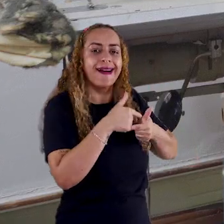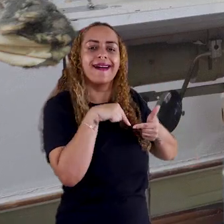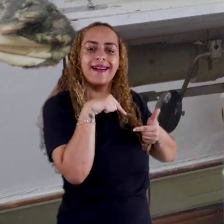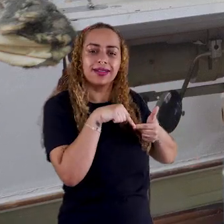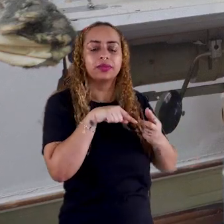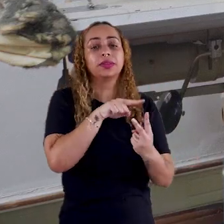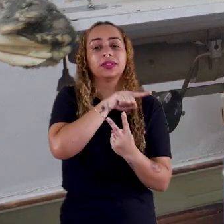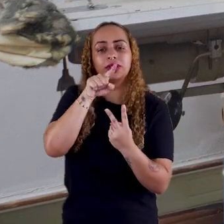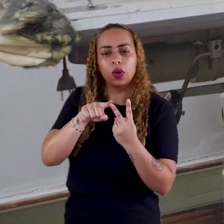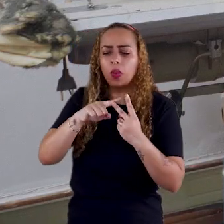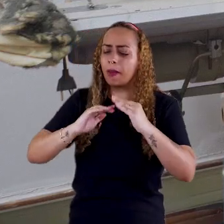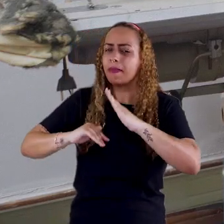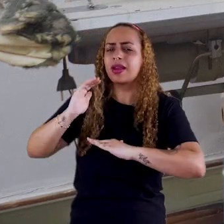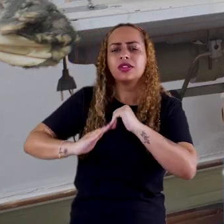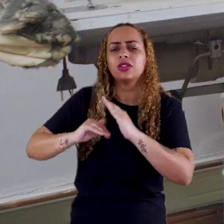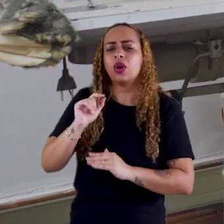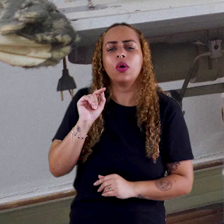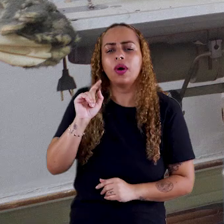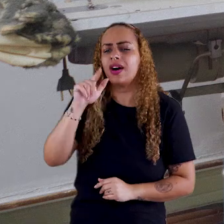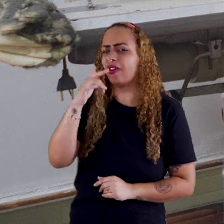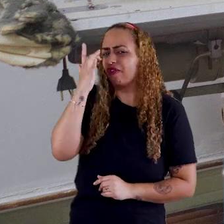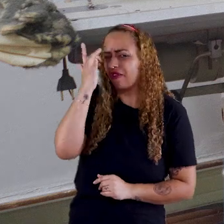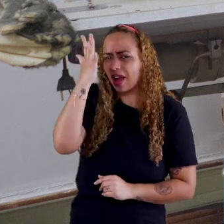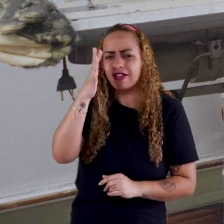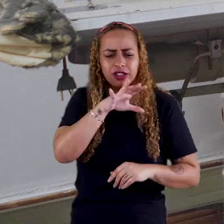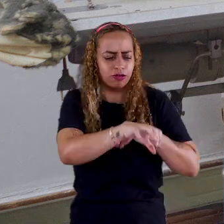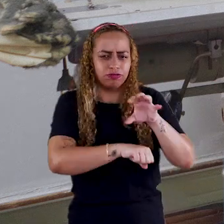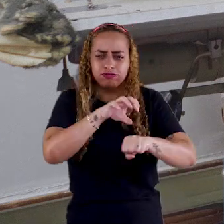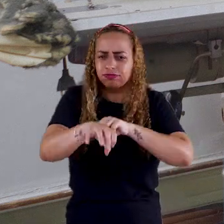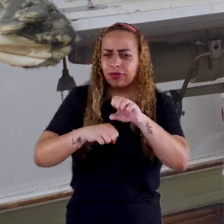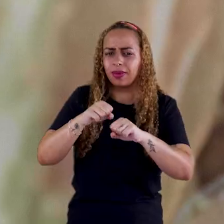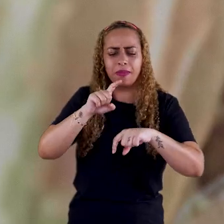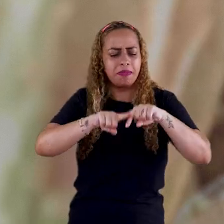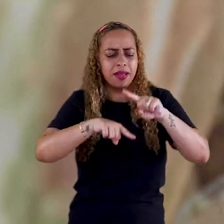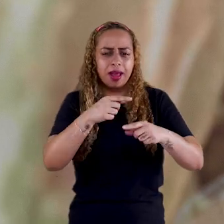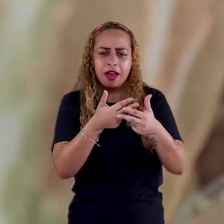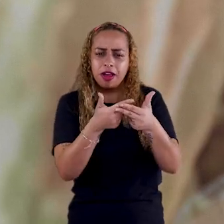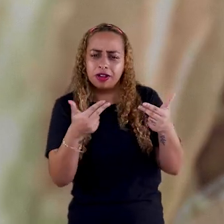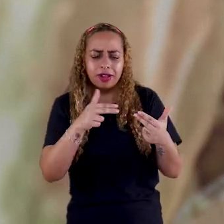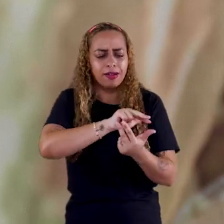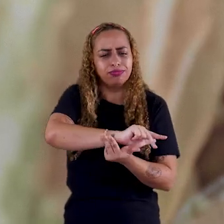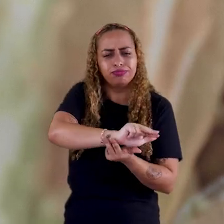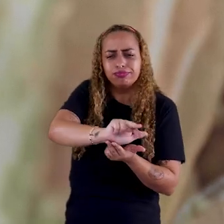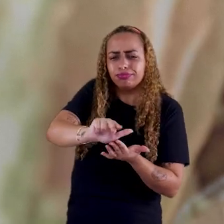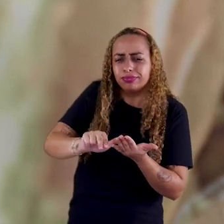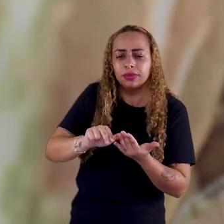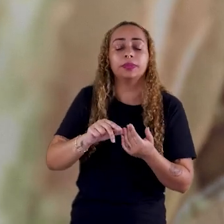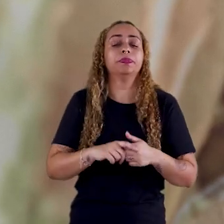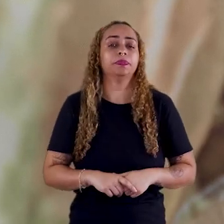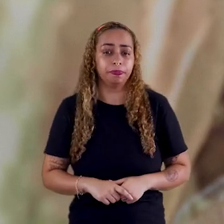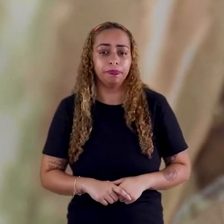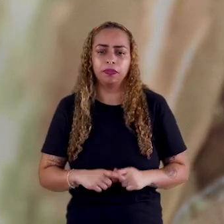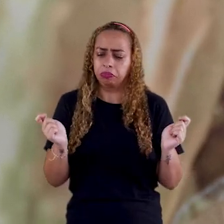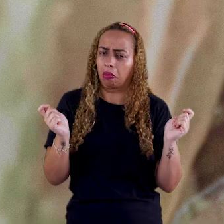numa dimensão mais prática, é o acesso ilimitado, assim, a materiais e serviços